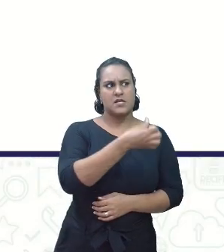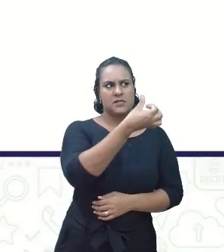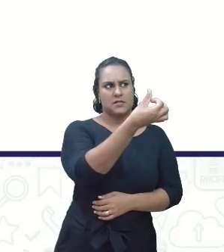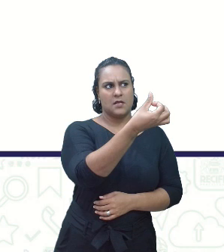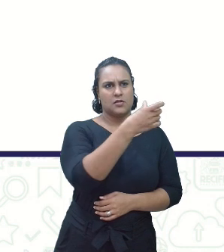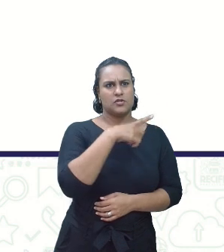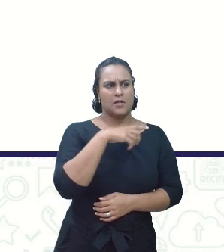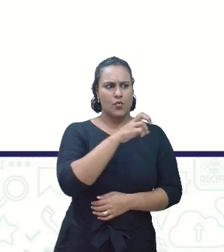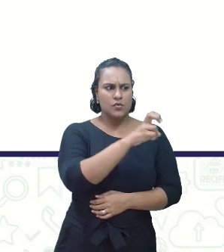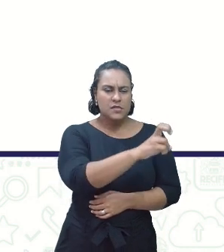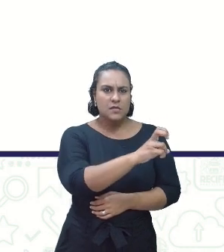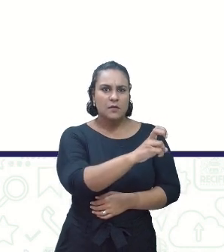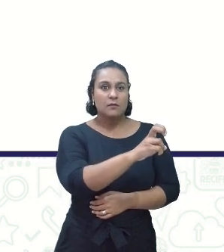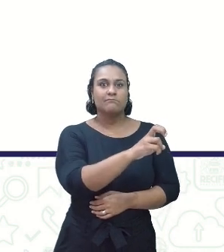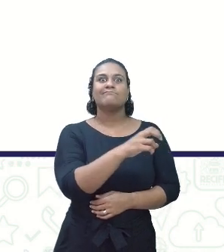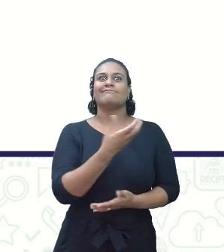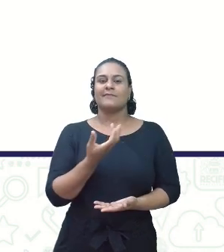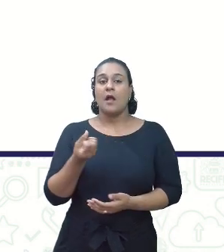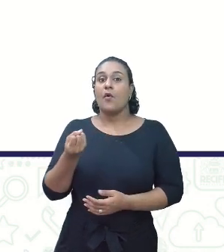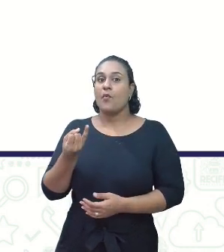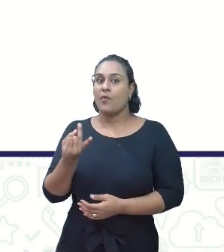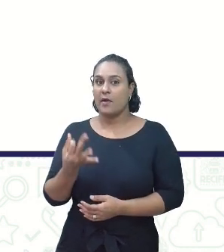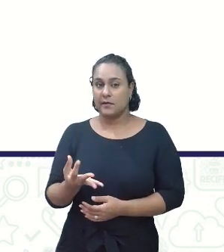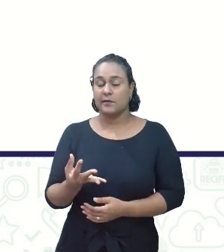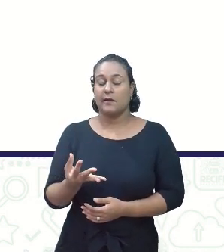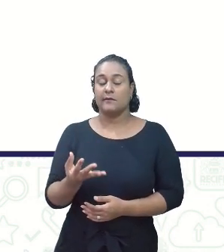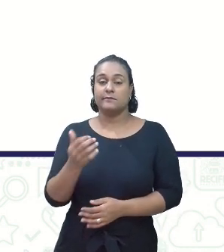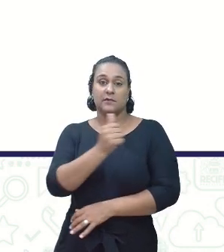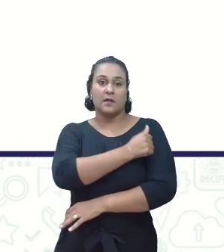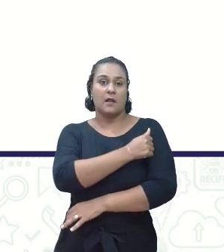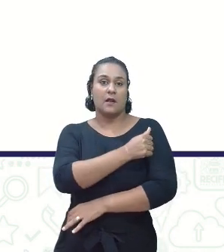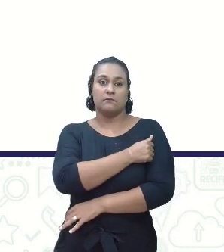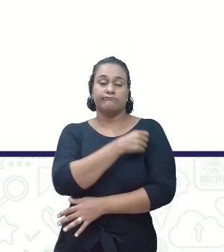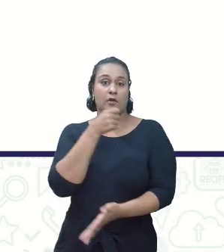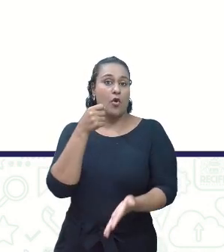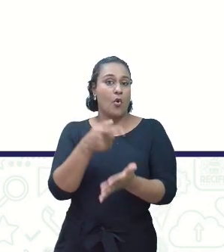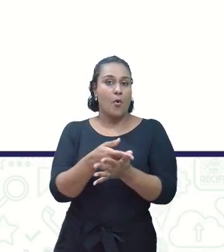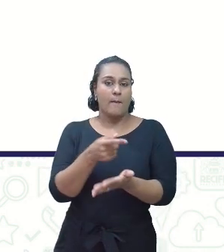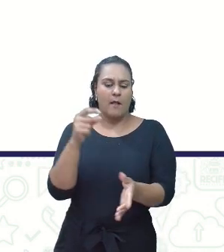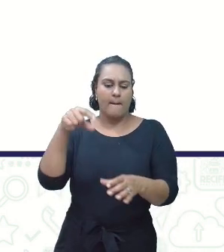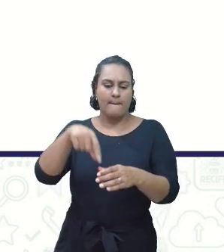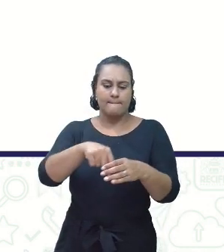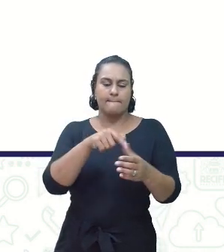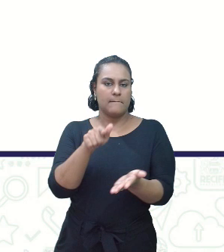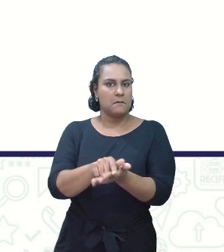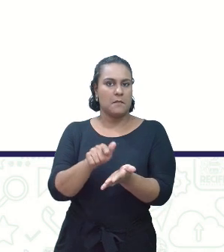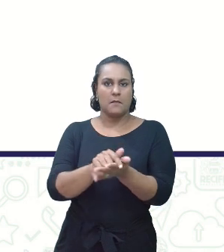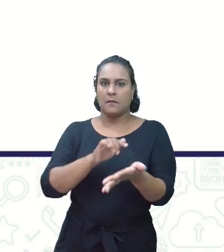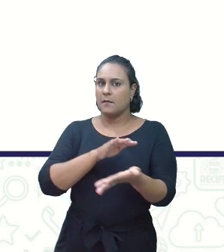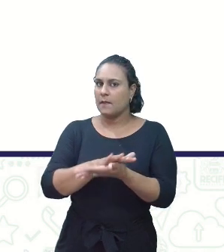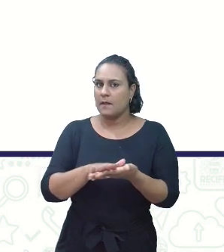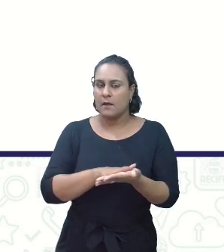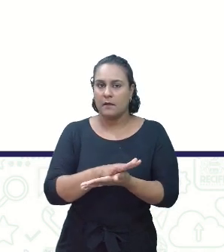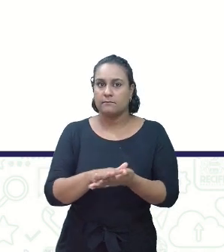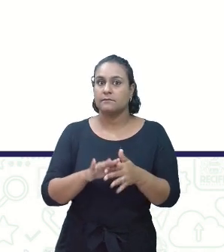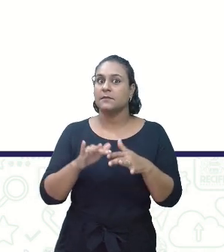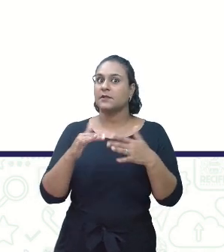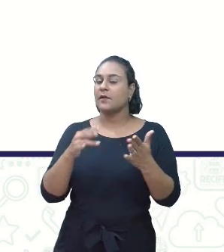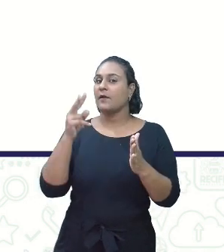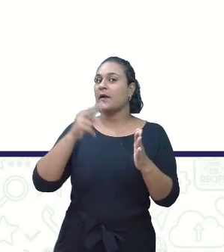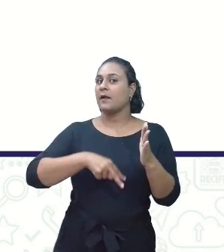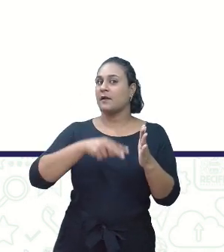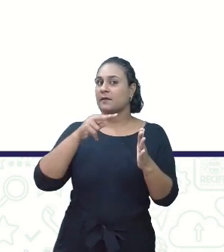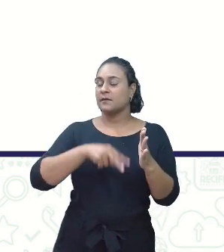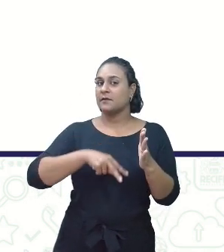a quantidade de alunos que compraram 0 bilhetes, né, que não compraram nenhum bilhete. Então, essa leitura intuitiva começa a